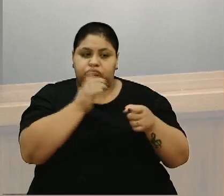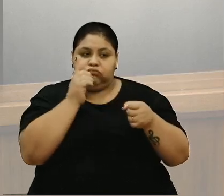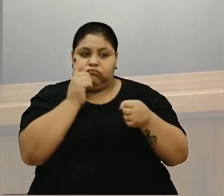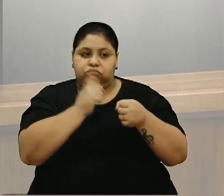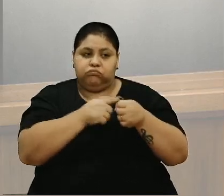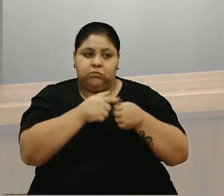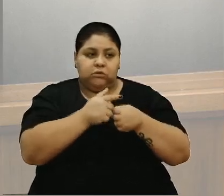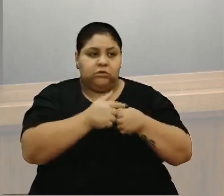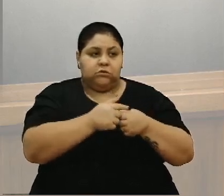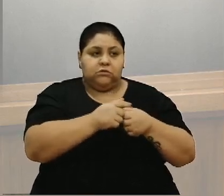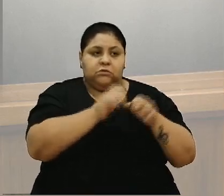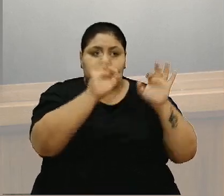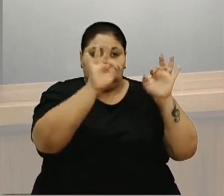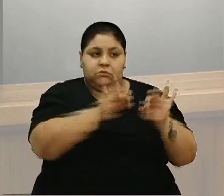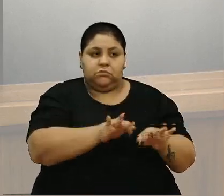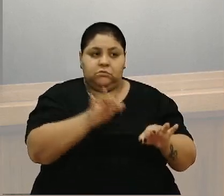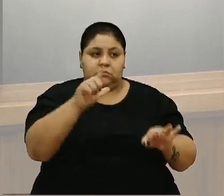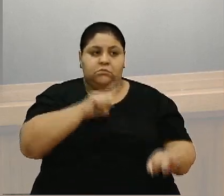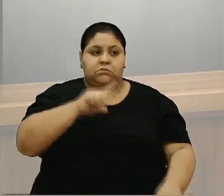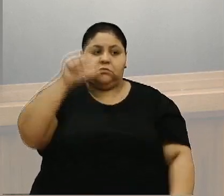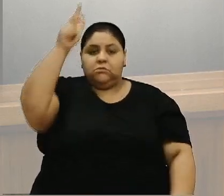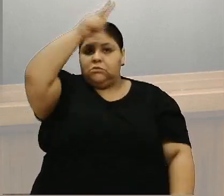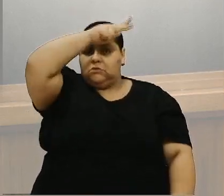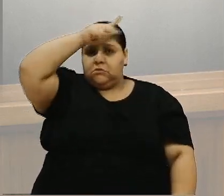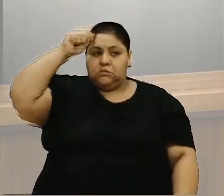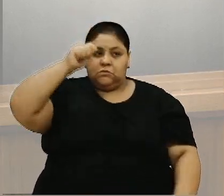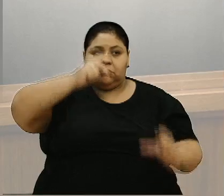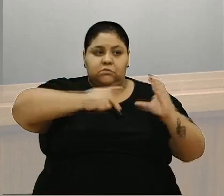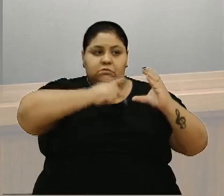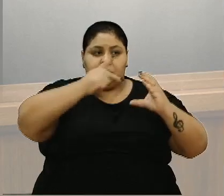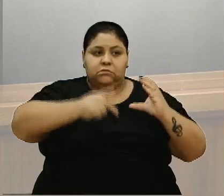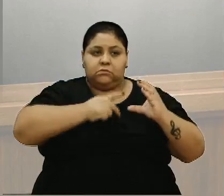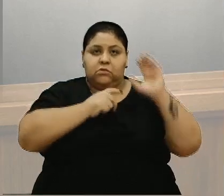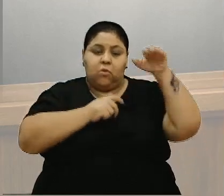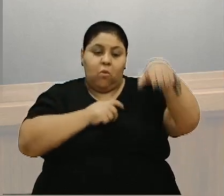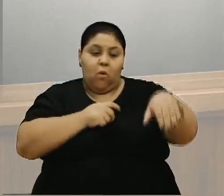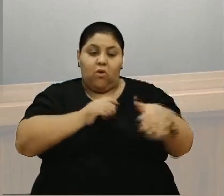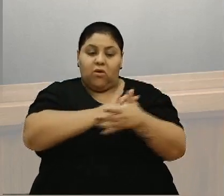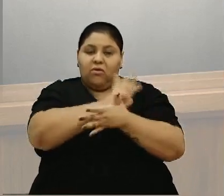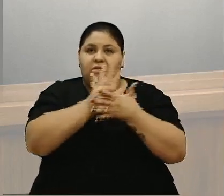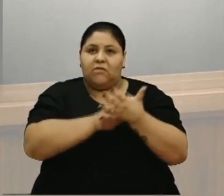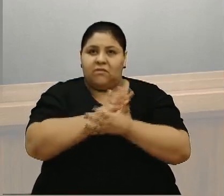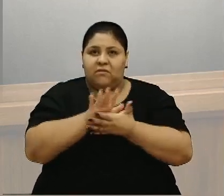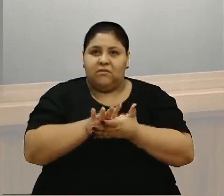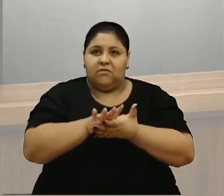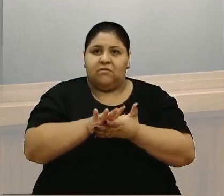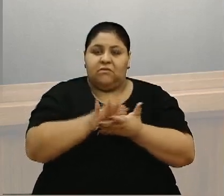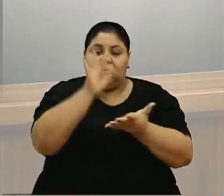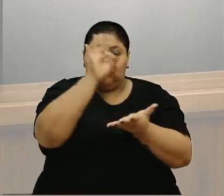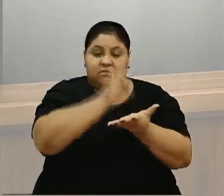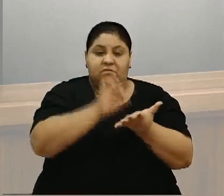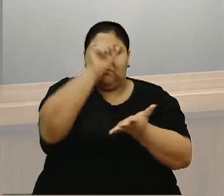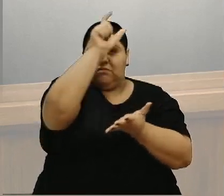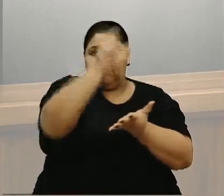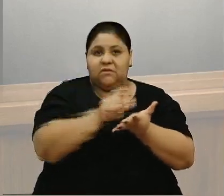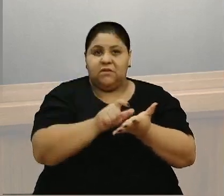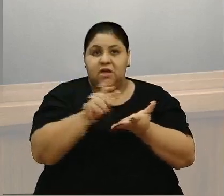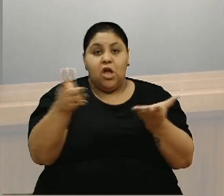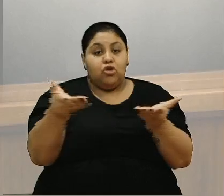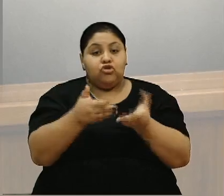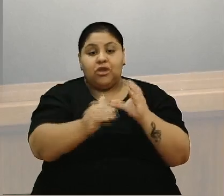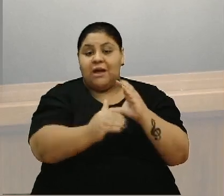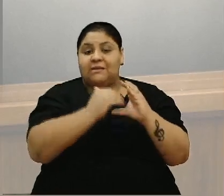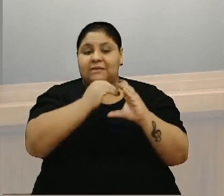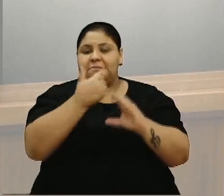foram devastadas, que não tem mais prefeitura, não tem mais câmara, não tem mais órgão público algum e que está cadastrando as pessoas e as pessoas já receberam